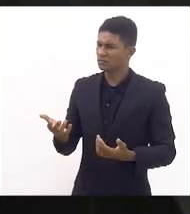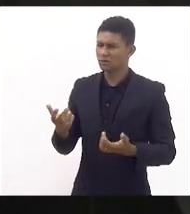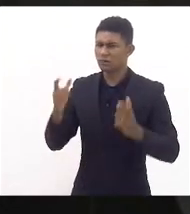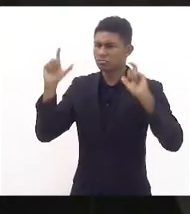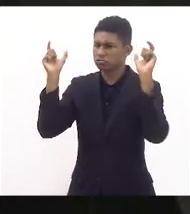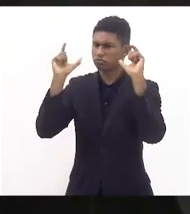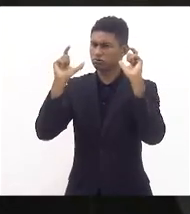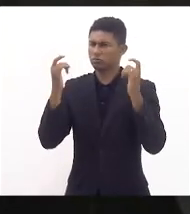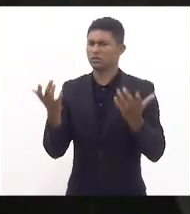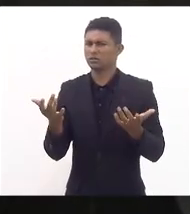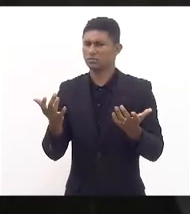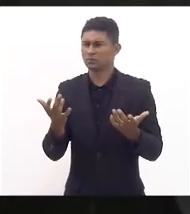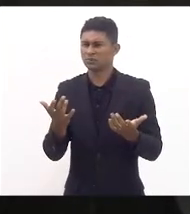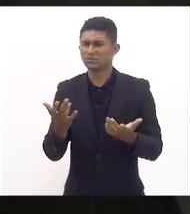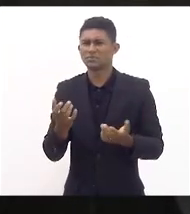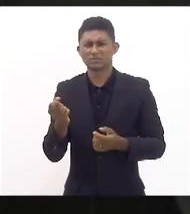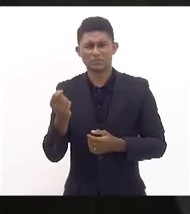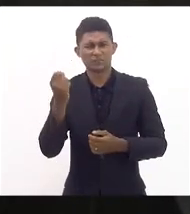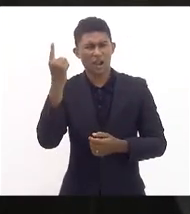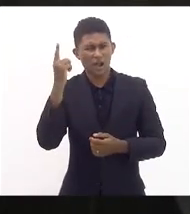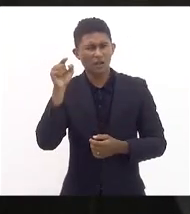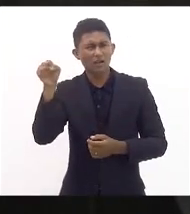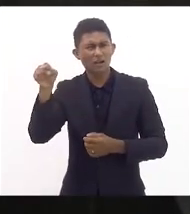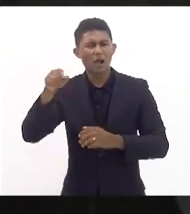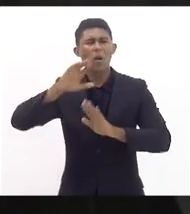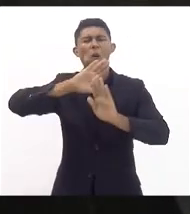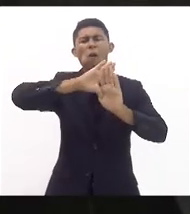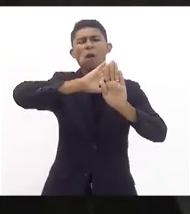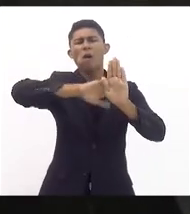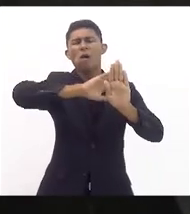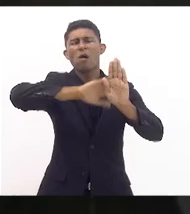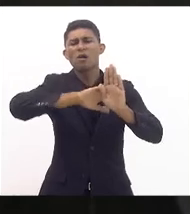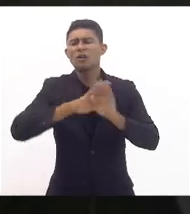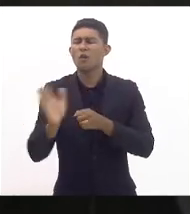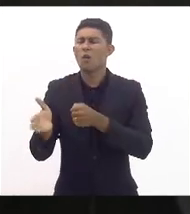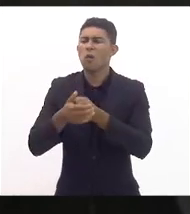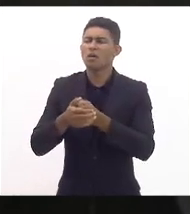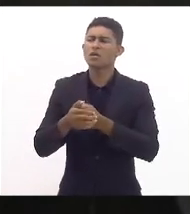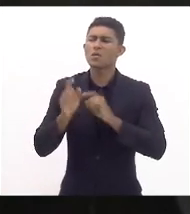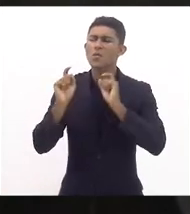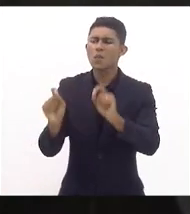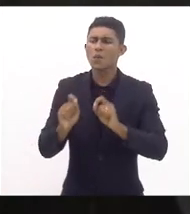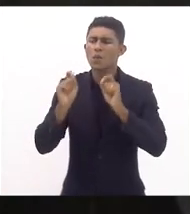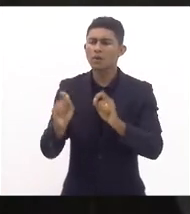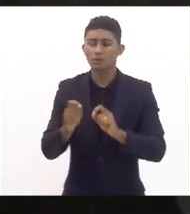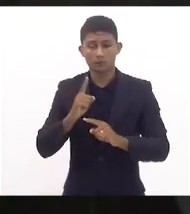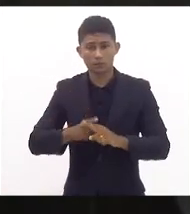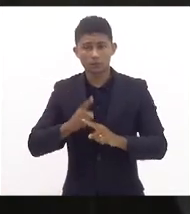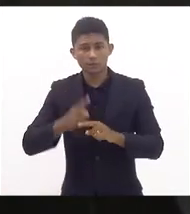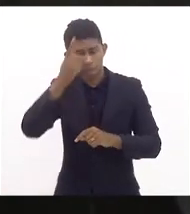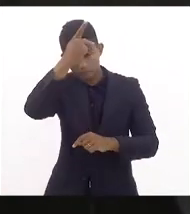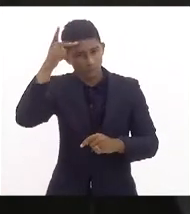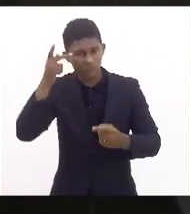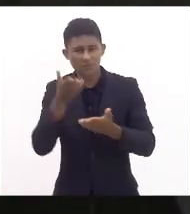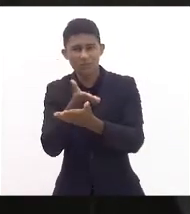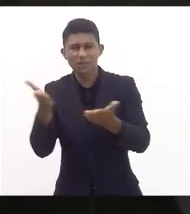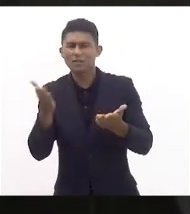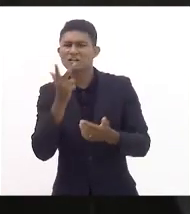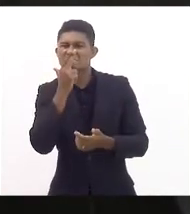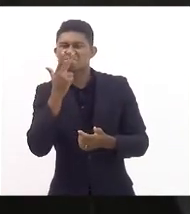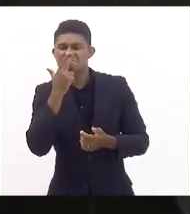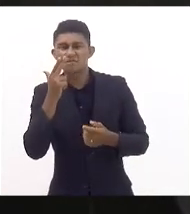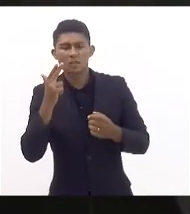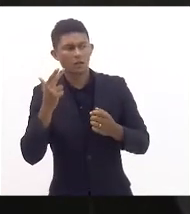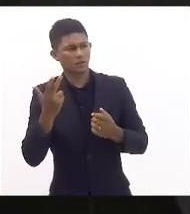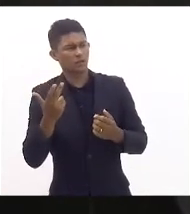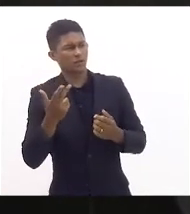que debaixo desse angu tem caroço. Quando a gente vê pessoas muito preocupadas com um